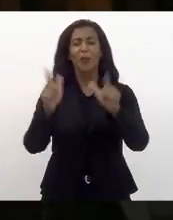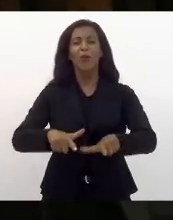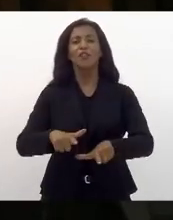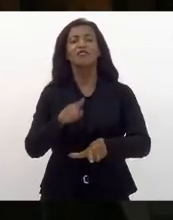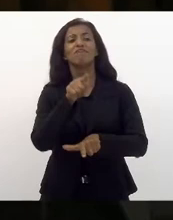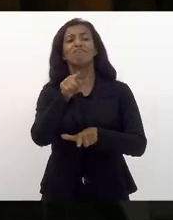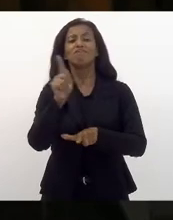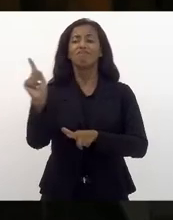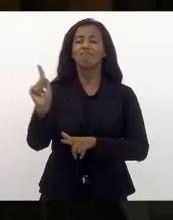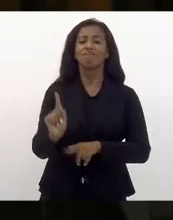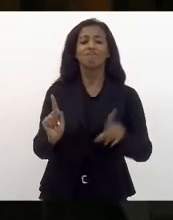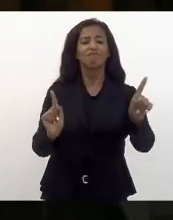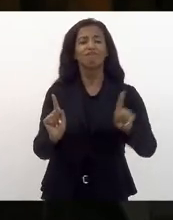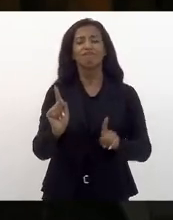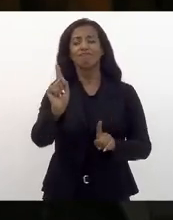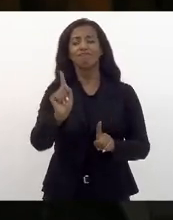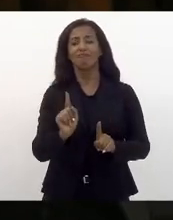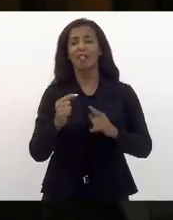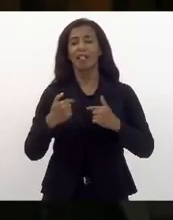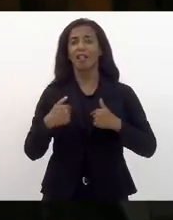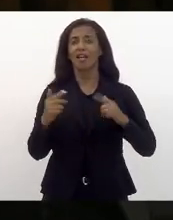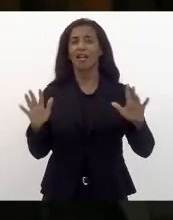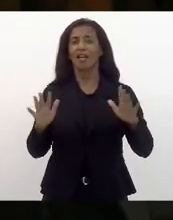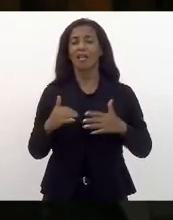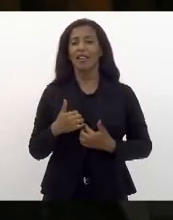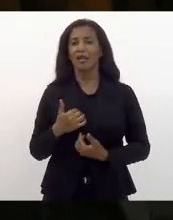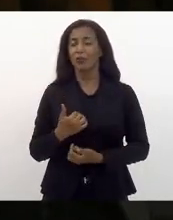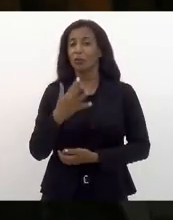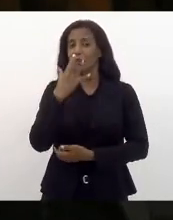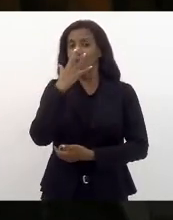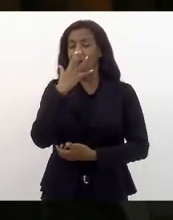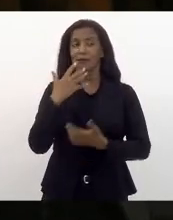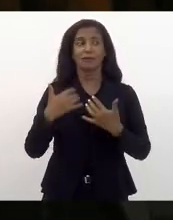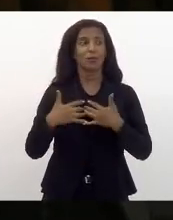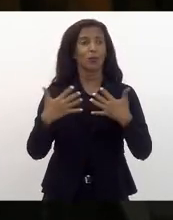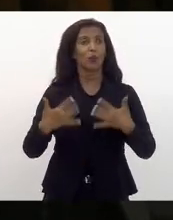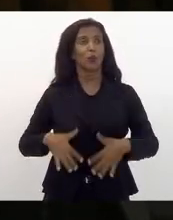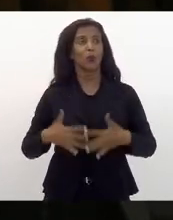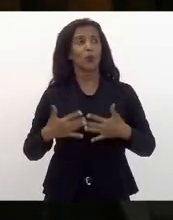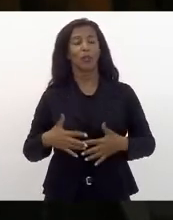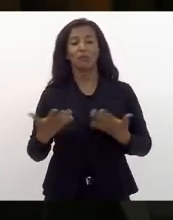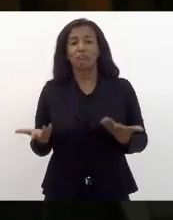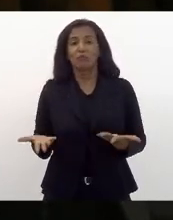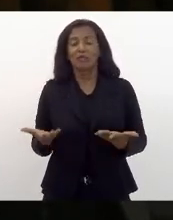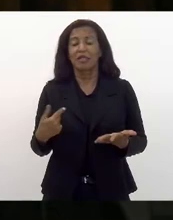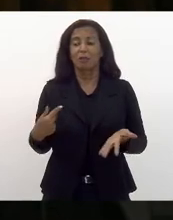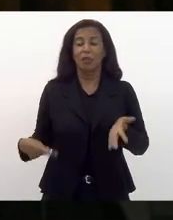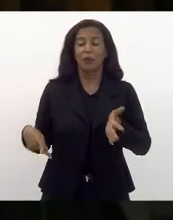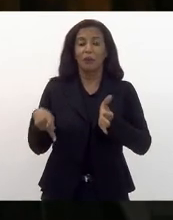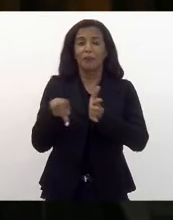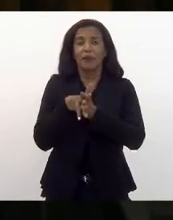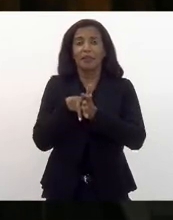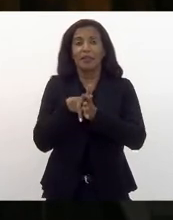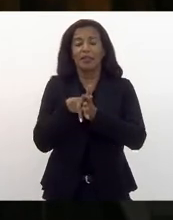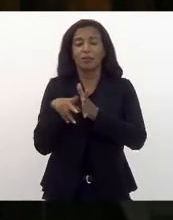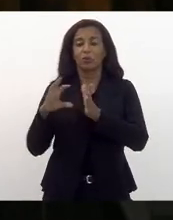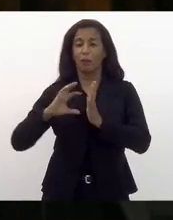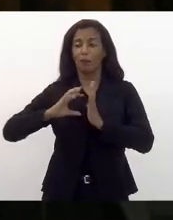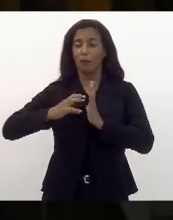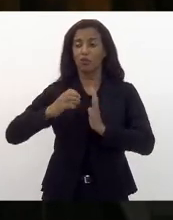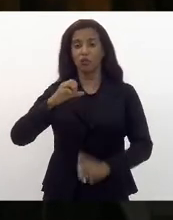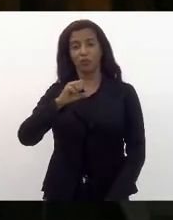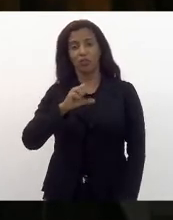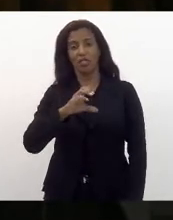faz isso eu diria que eu estou em estado de perplexidade Por que pertence ao cidadania